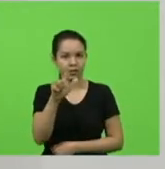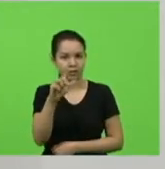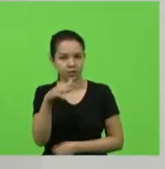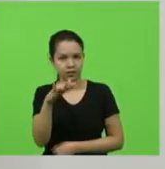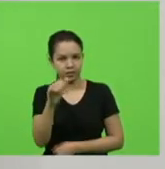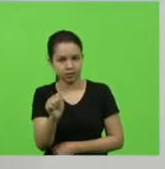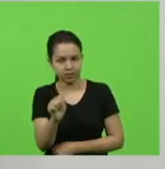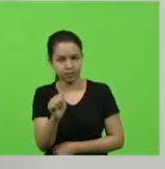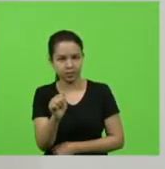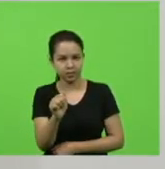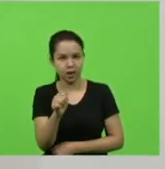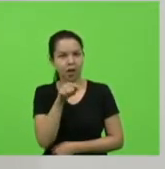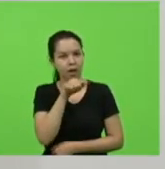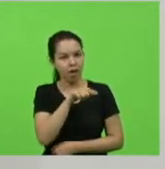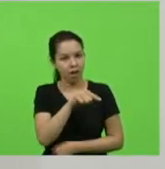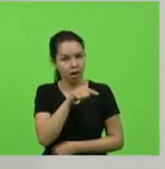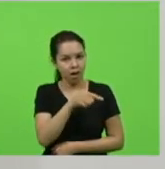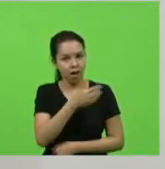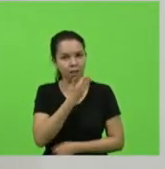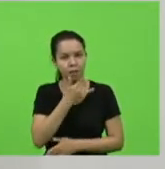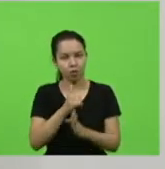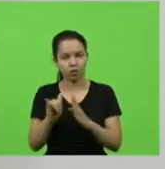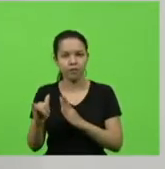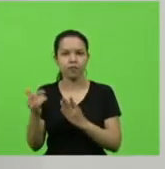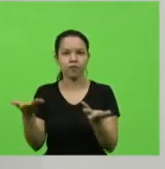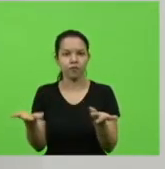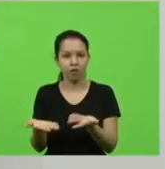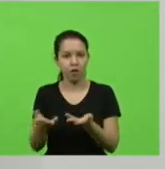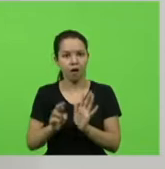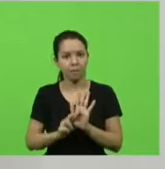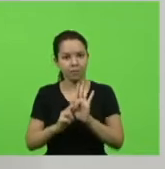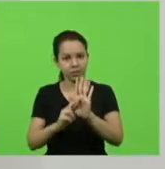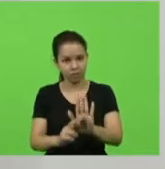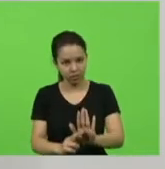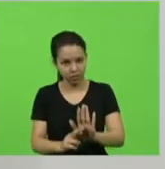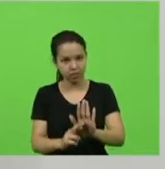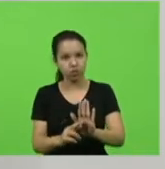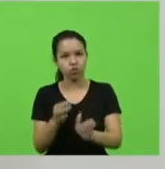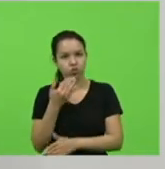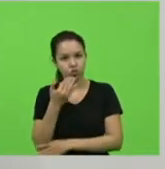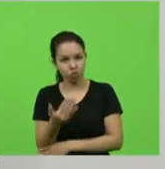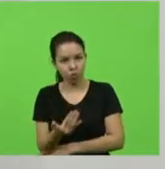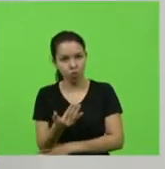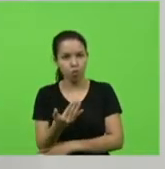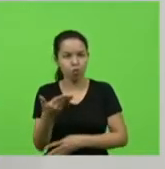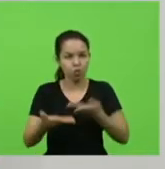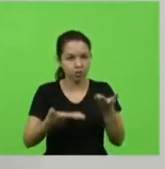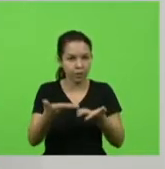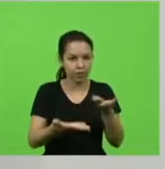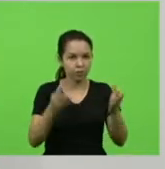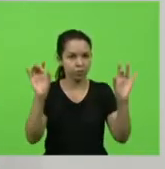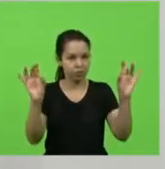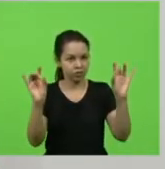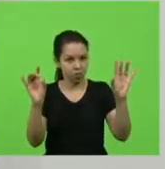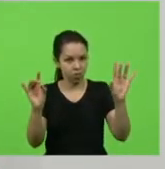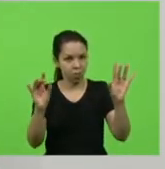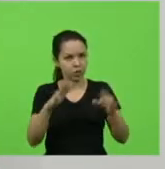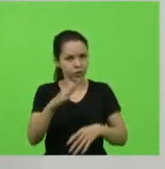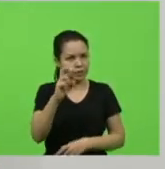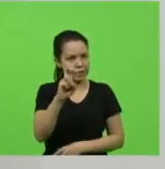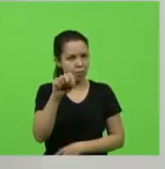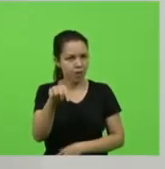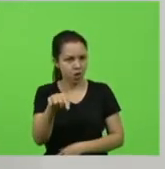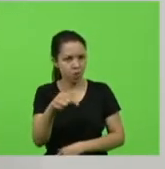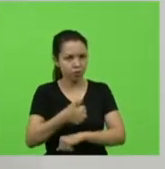todo para solicitar esse tratamento especial. São 5 mil profissionais que trabalham entre a Paz e